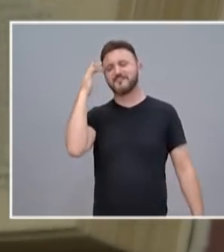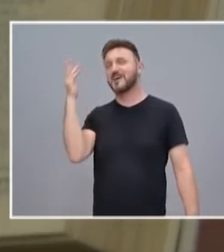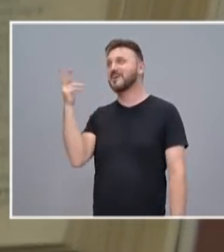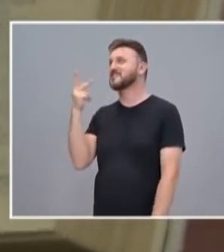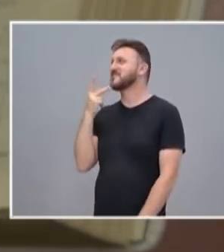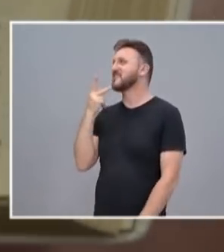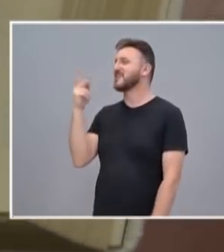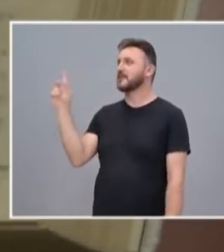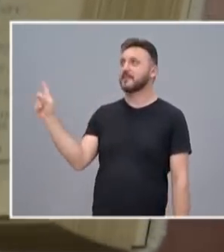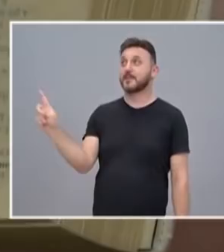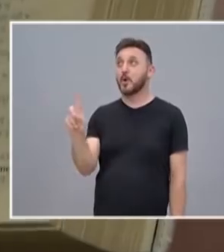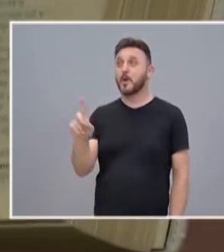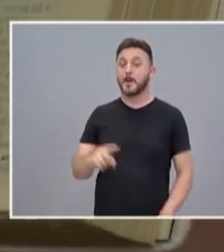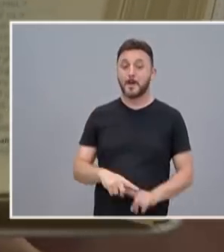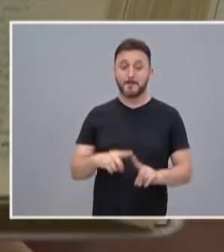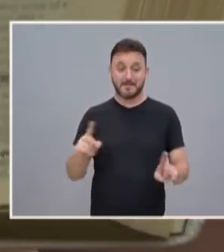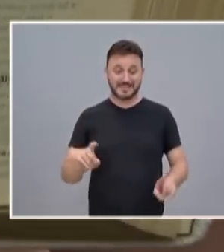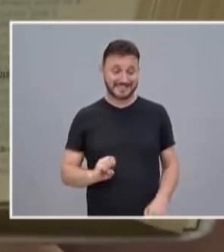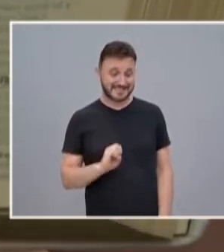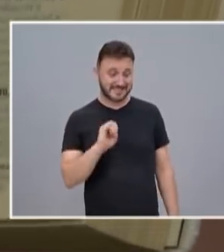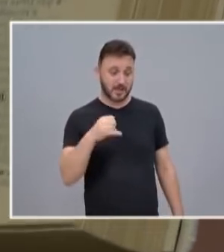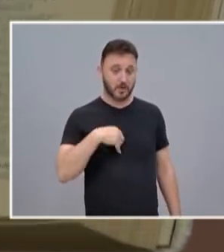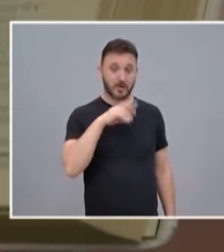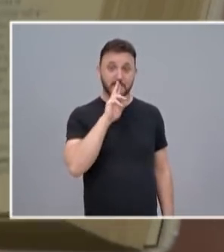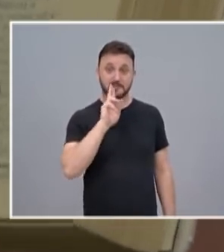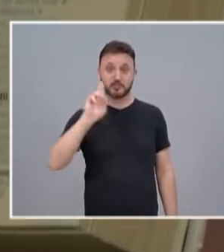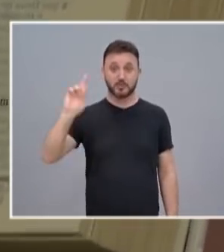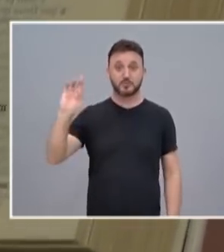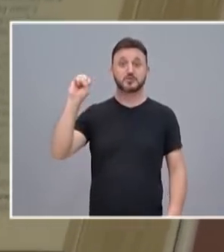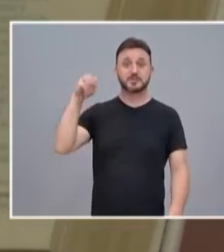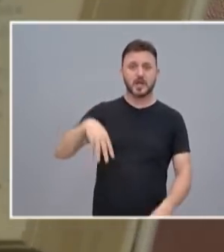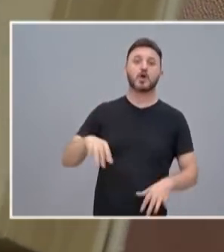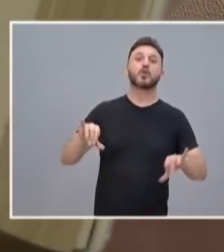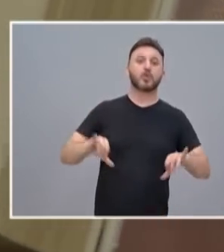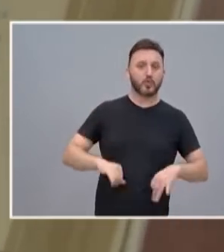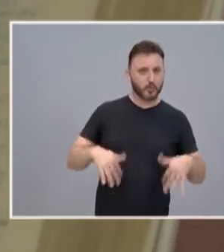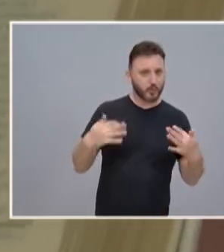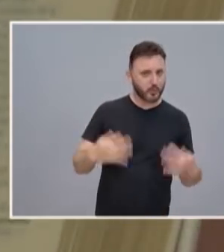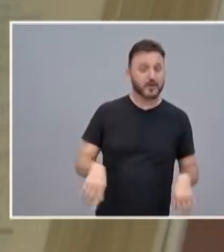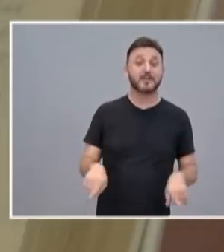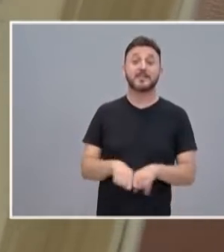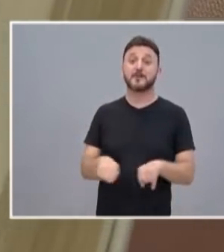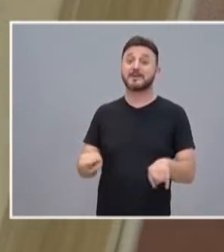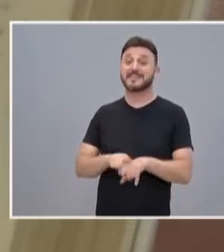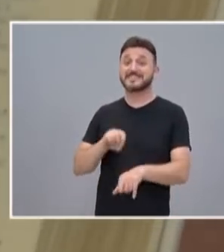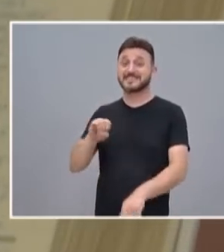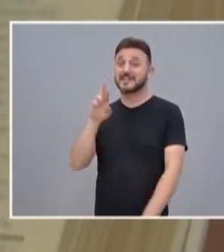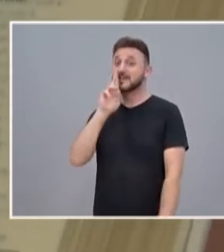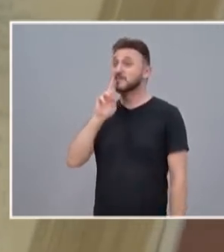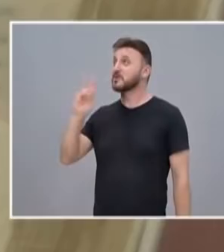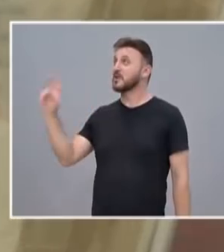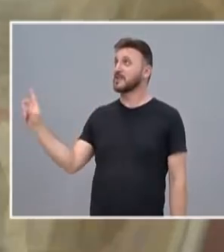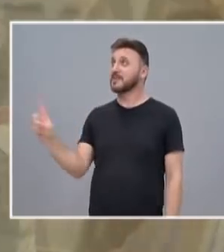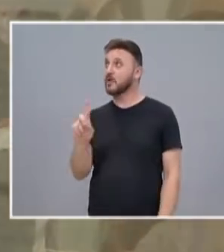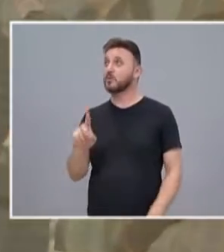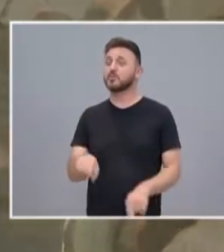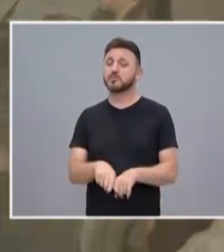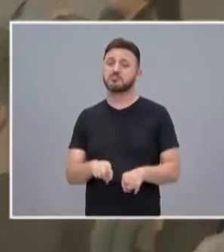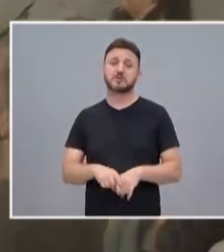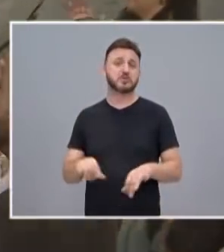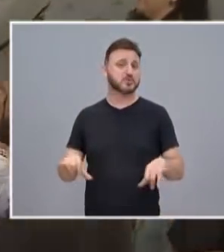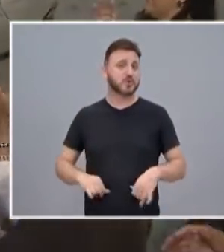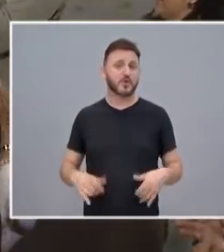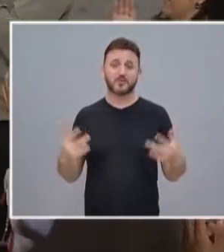mas dói depois o sim. E salva de palmas para a palavra